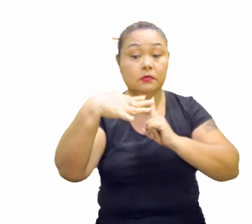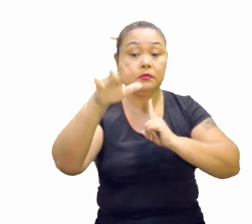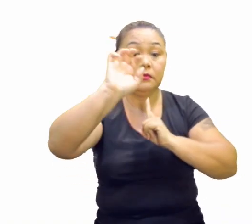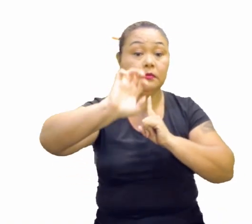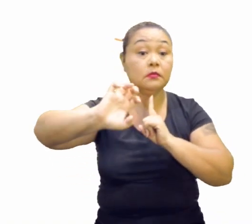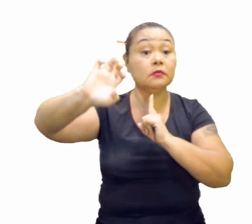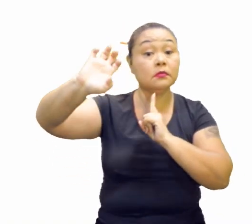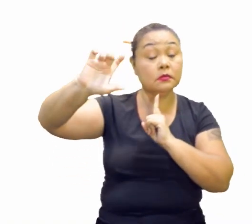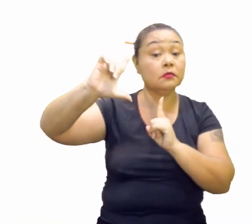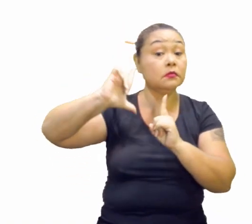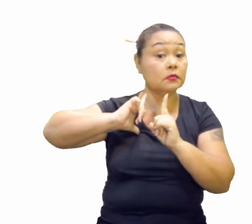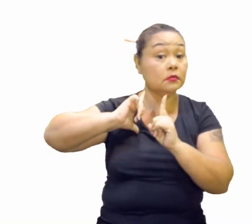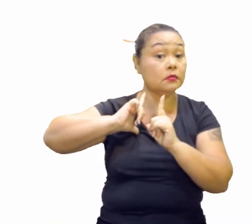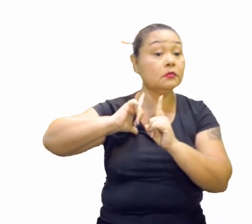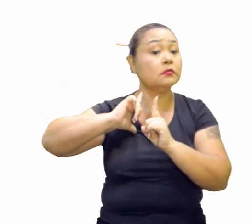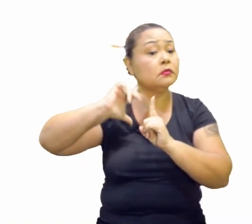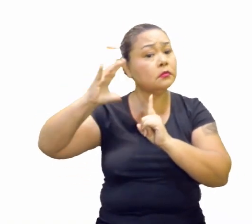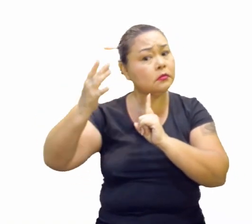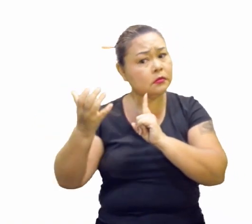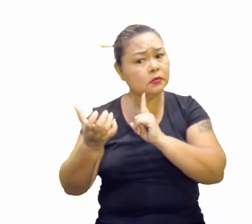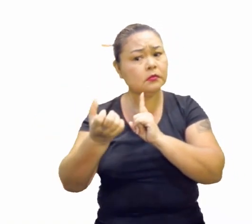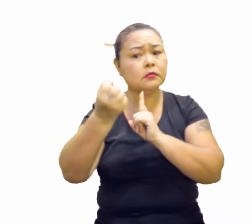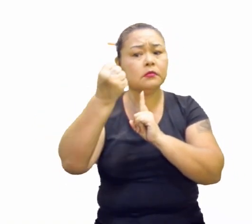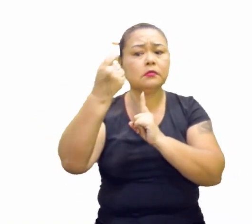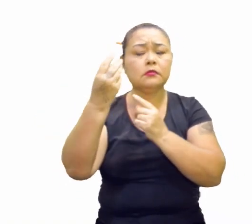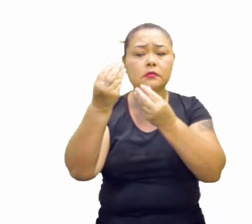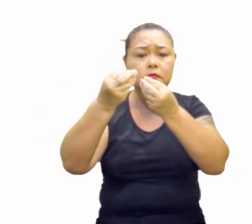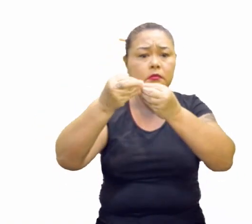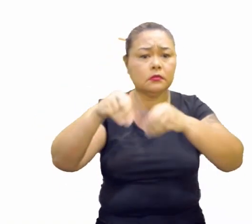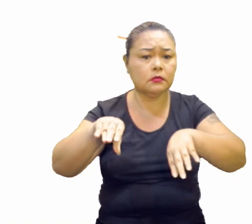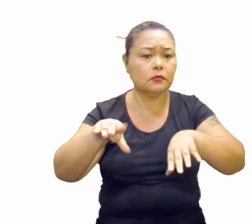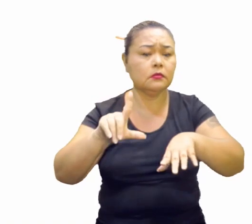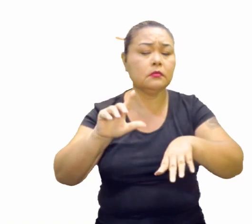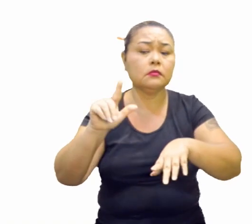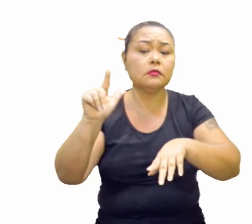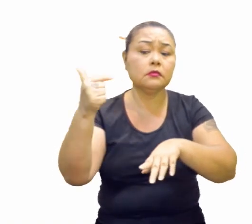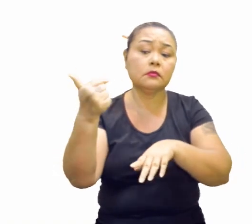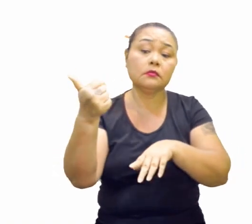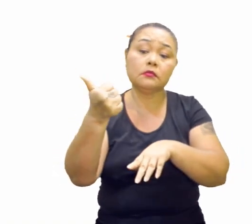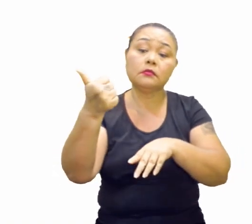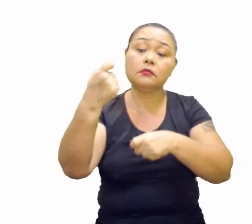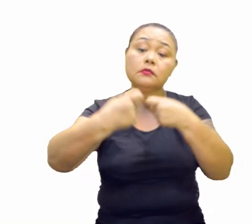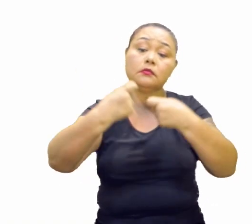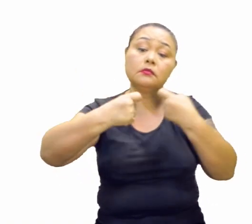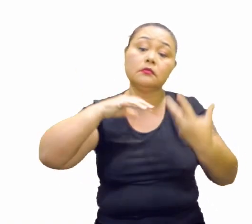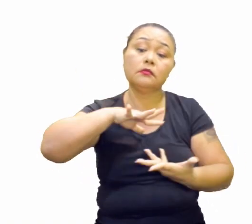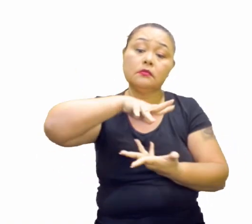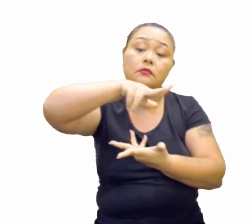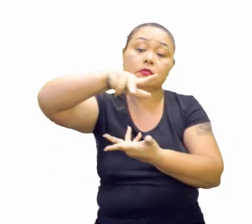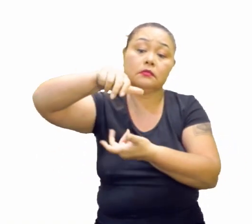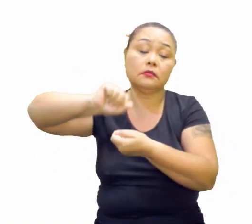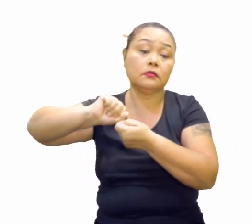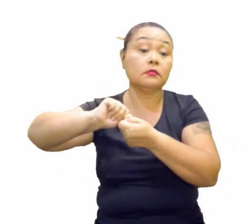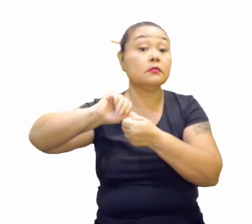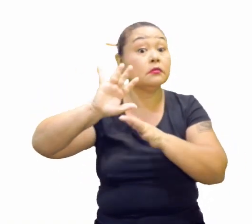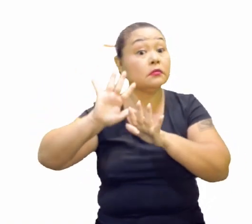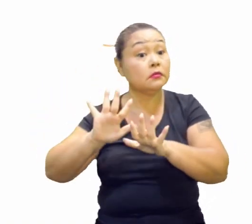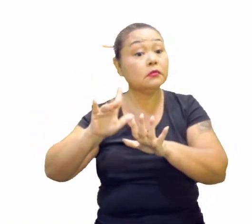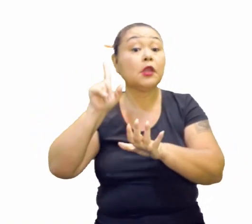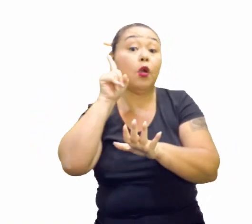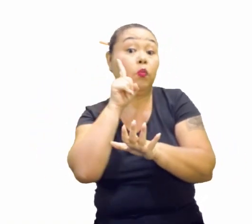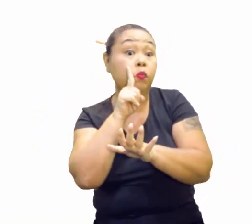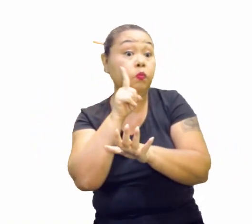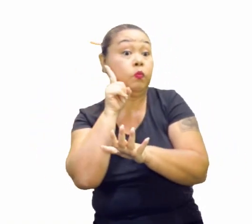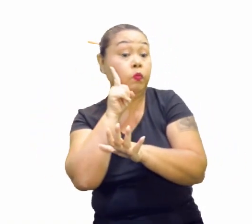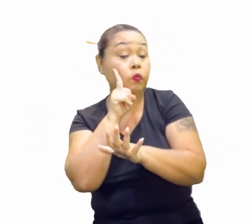se recuperando dos prejuízos da Primeira Guerra Mundial. Enquanto isso, os Estados Unidos,